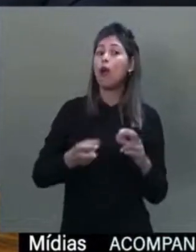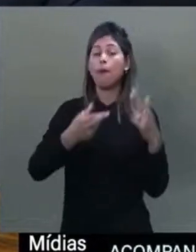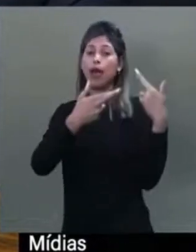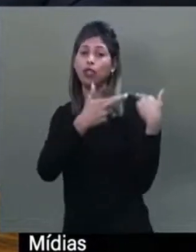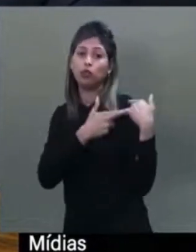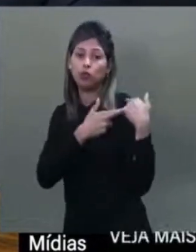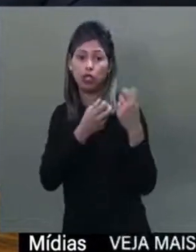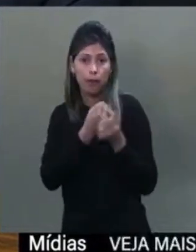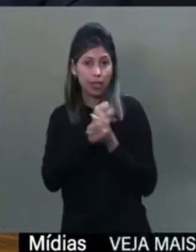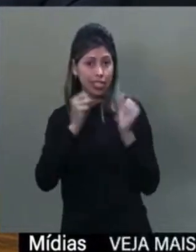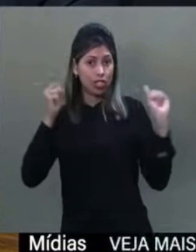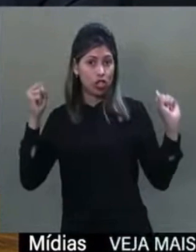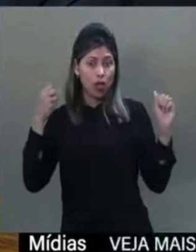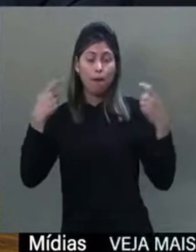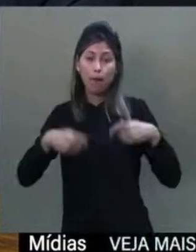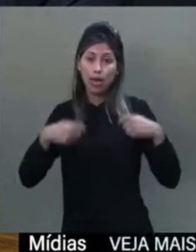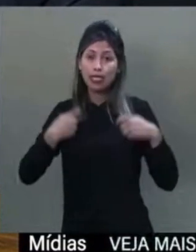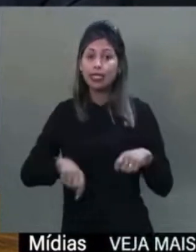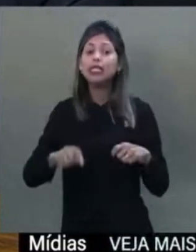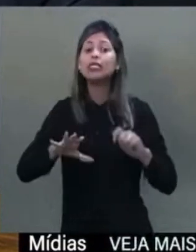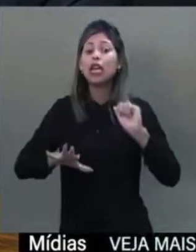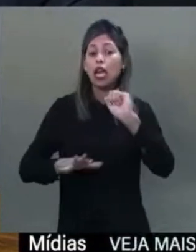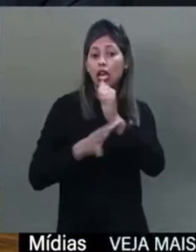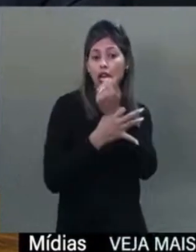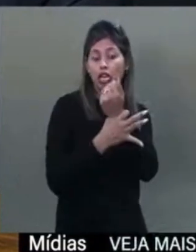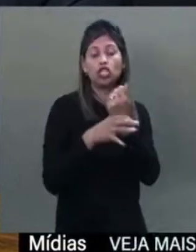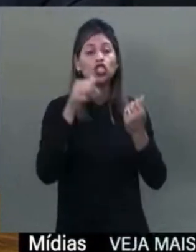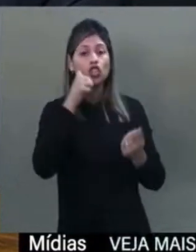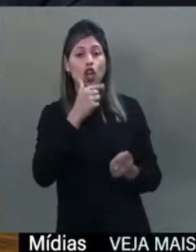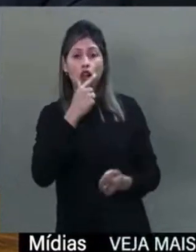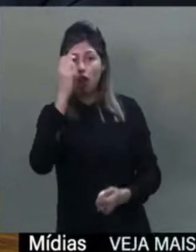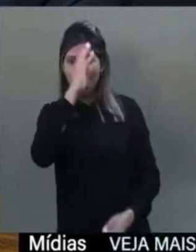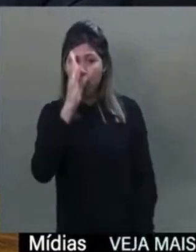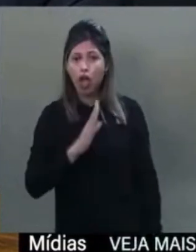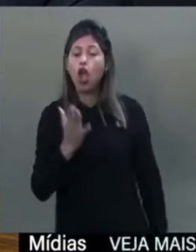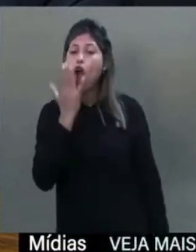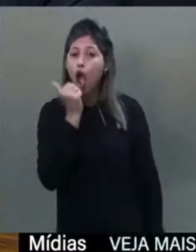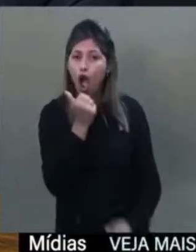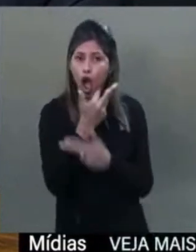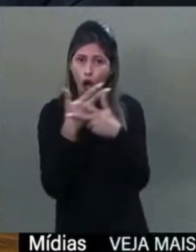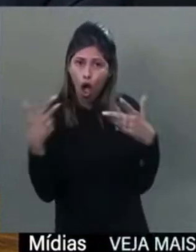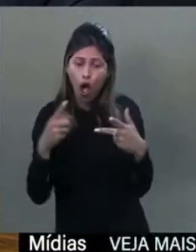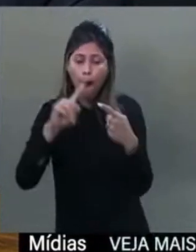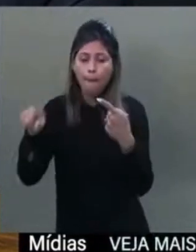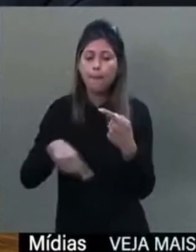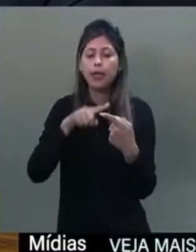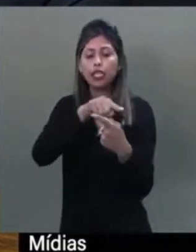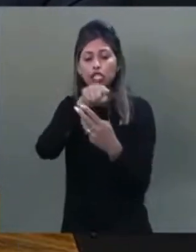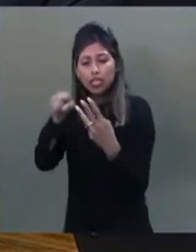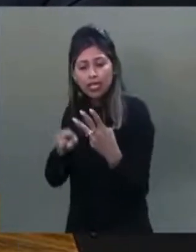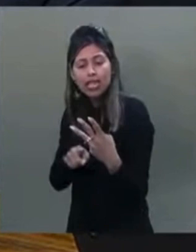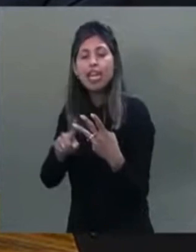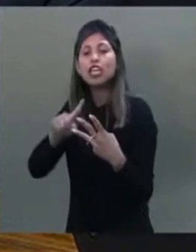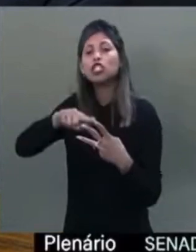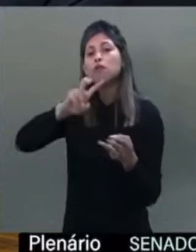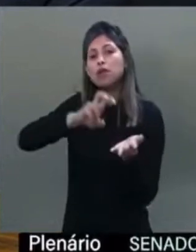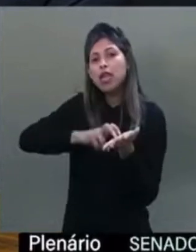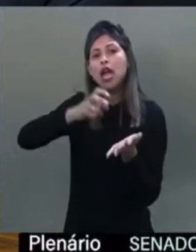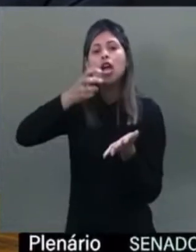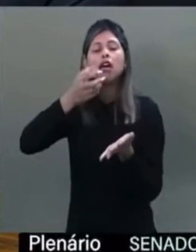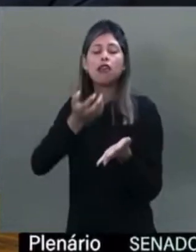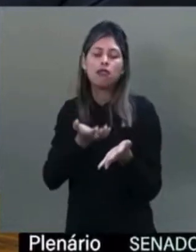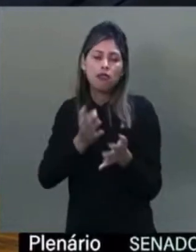é garantir que os brasileiros comam as 3 refeições, é garantir que os serviços públicos funcionem, é garantir que o